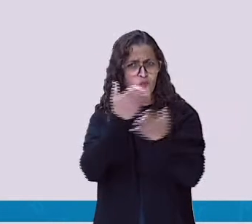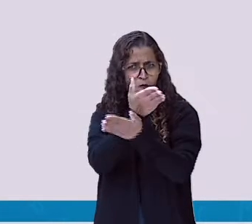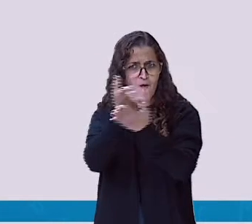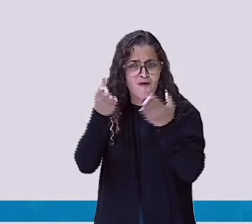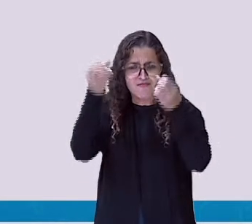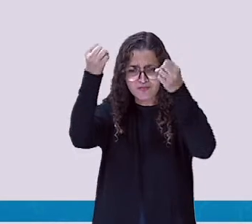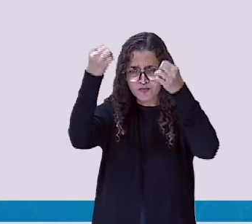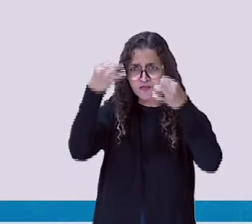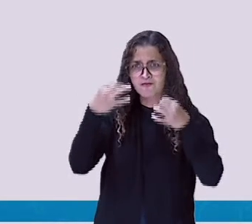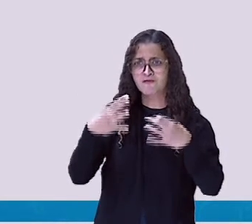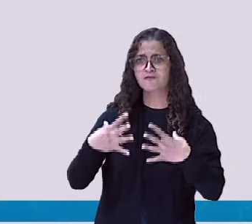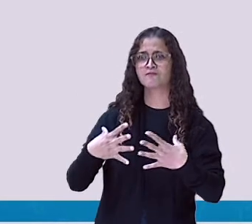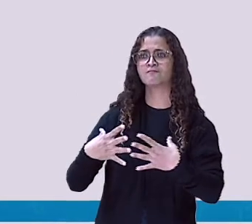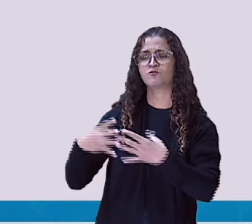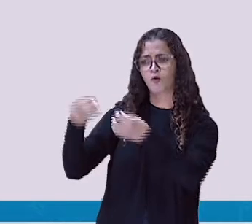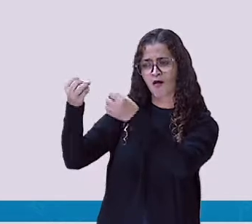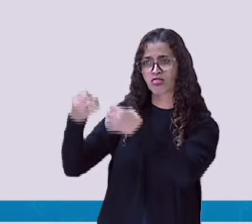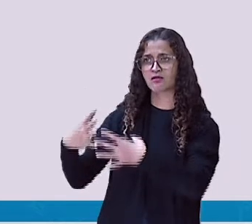explicativa. Olha,